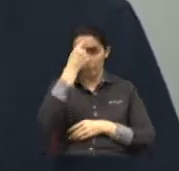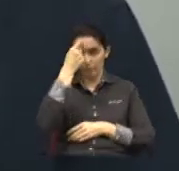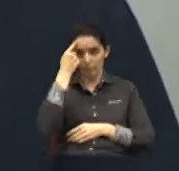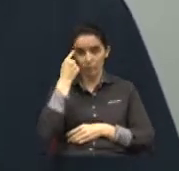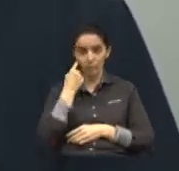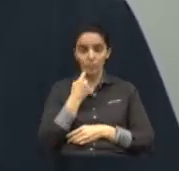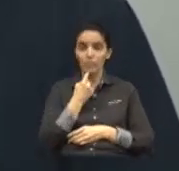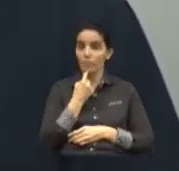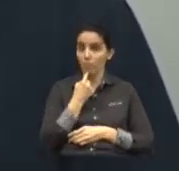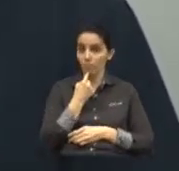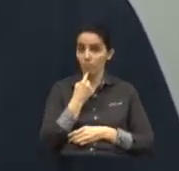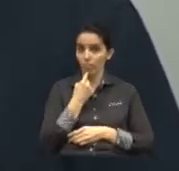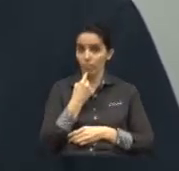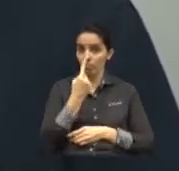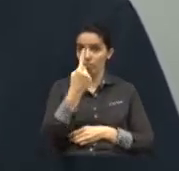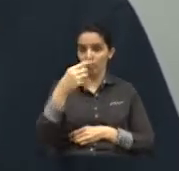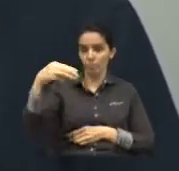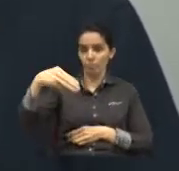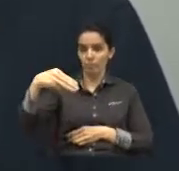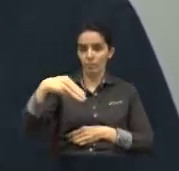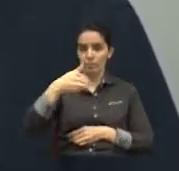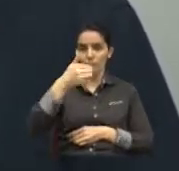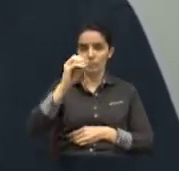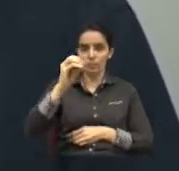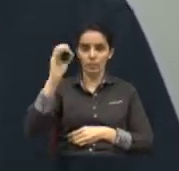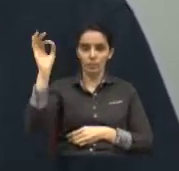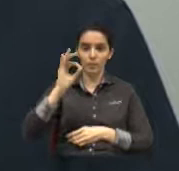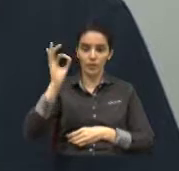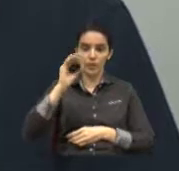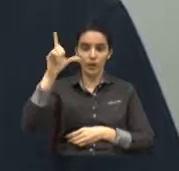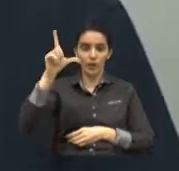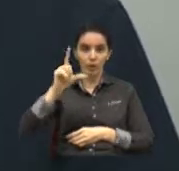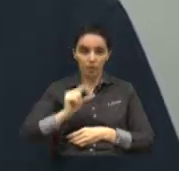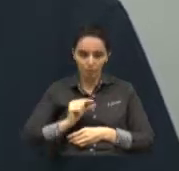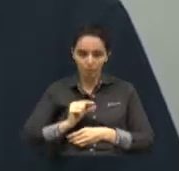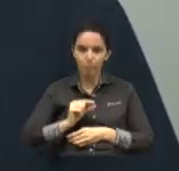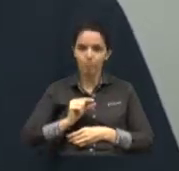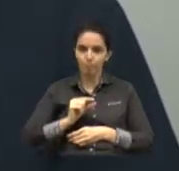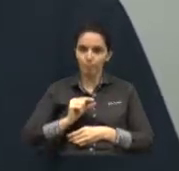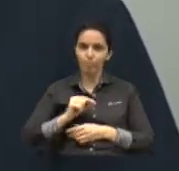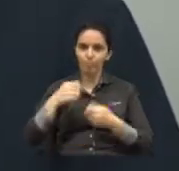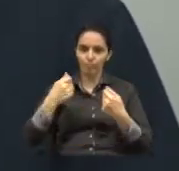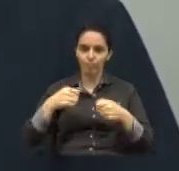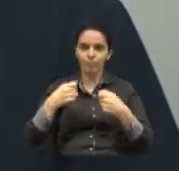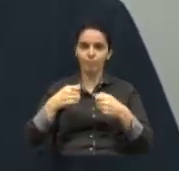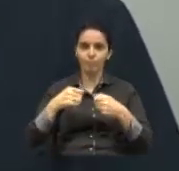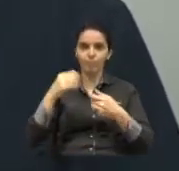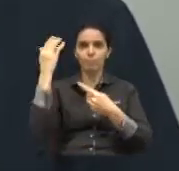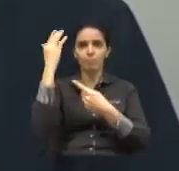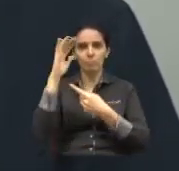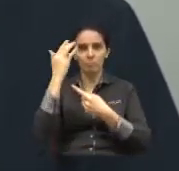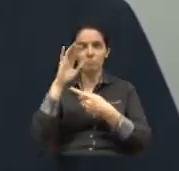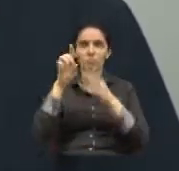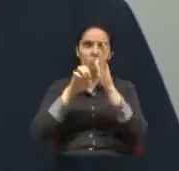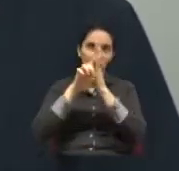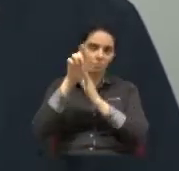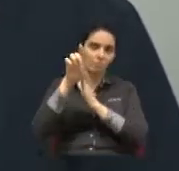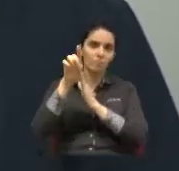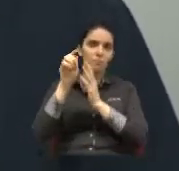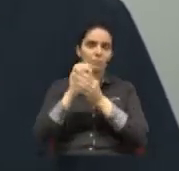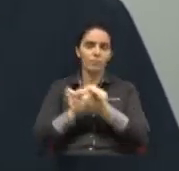disse, cada um minuto 10% na vida. Então, isso aí faz muita diferença. Então, parabéns pelo requerimento e tomare